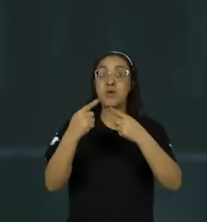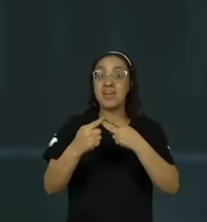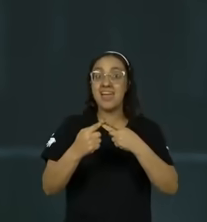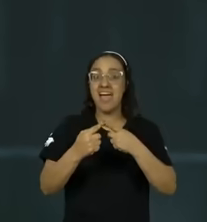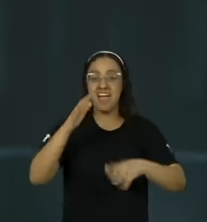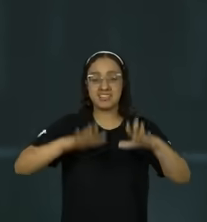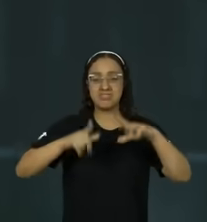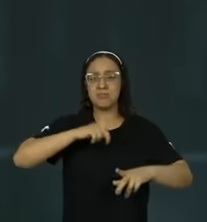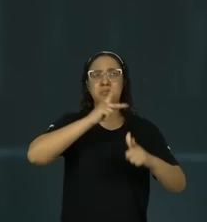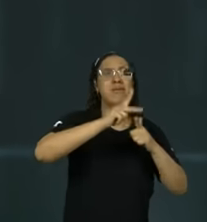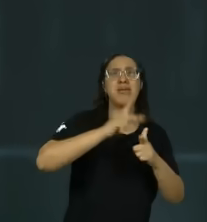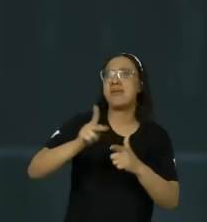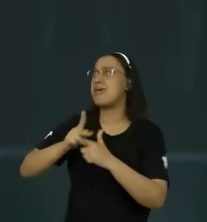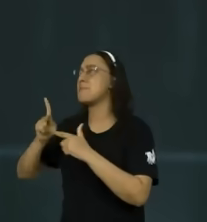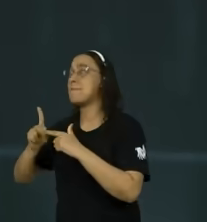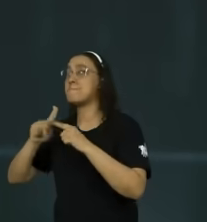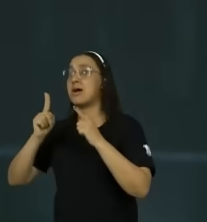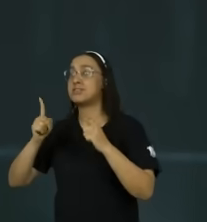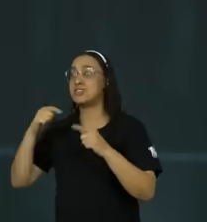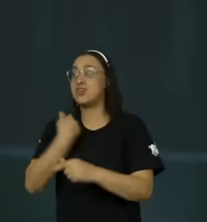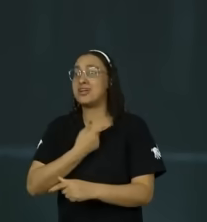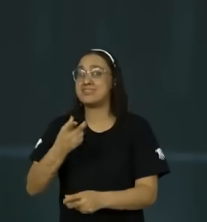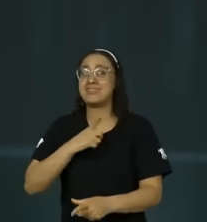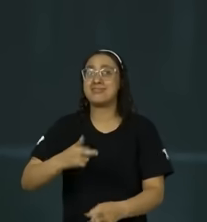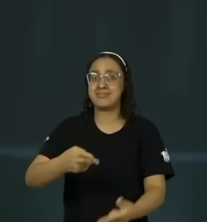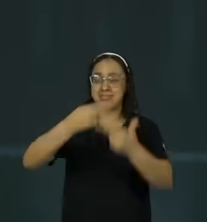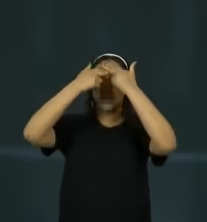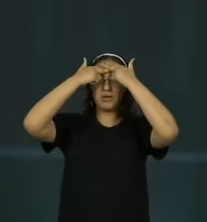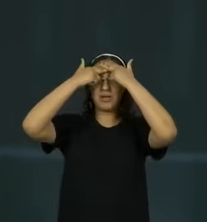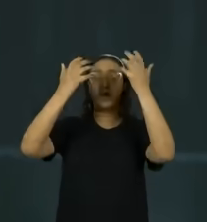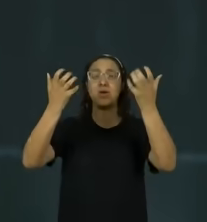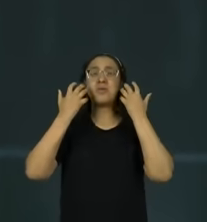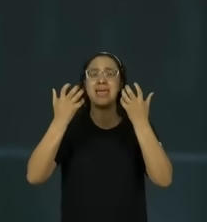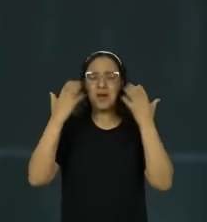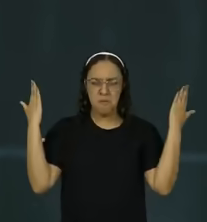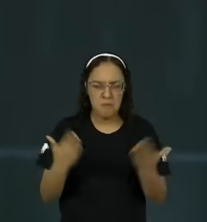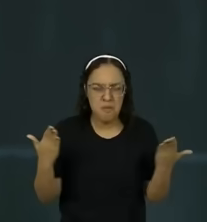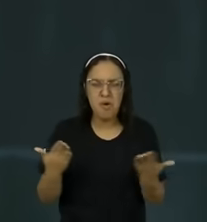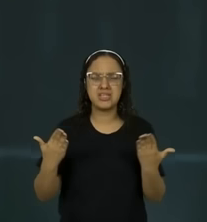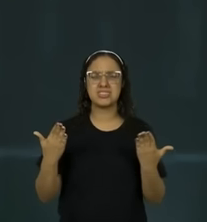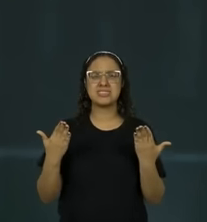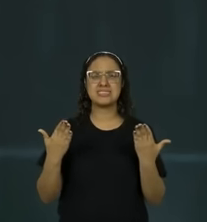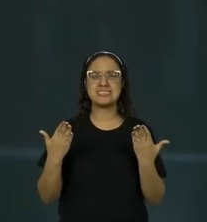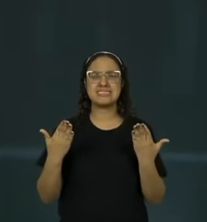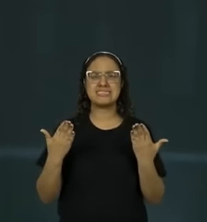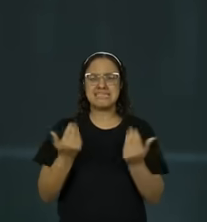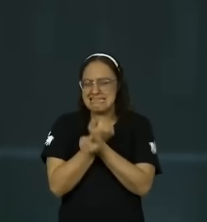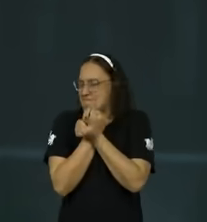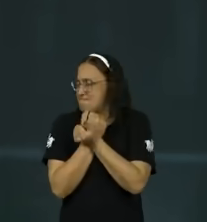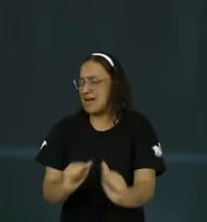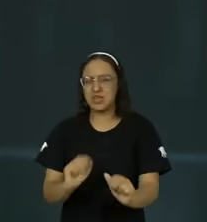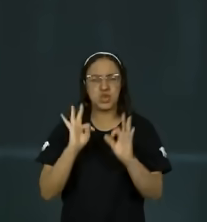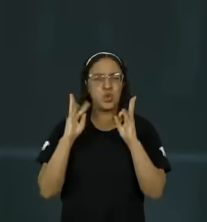mas o trauma fica. E eu quero declarar que hoje é uma noite de quebra de maldição em nome do Senhor Jesus. Nós não vamos andar